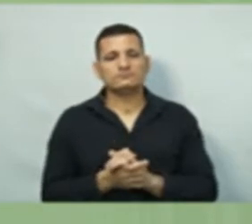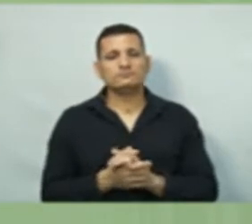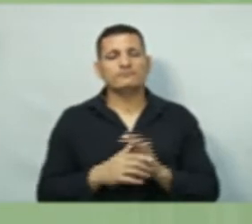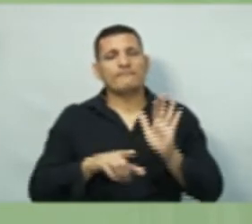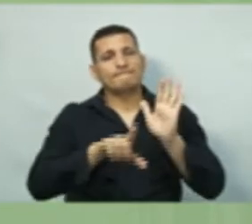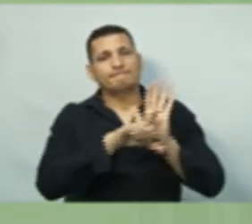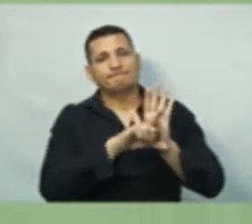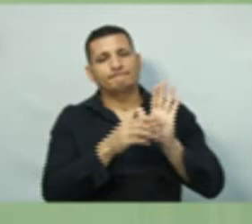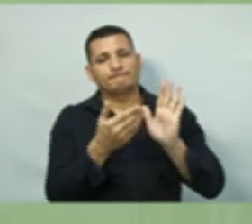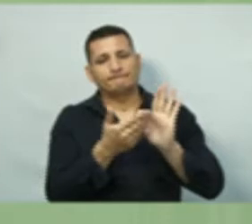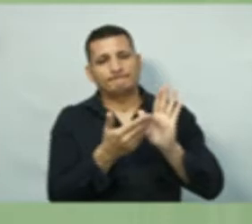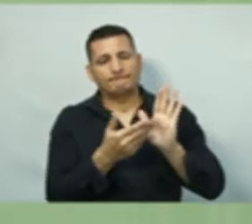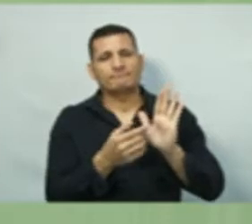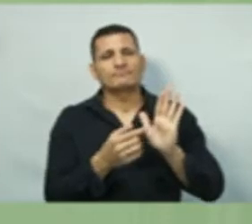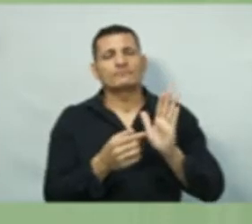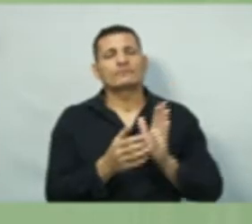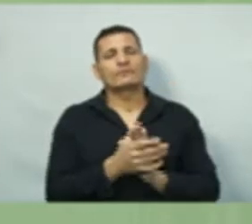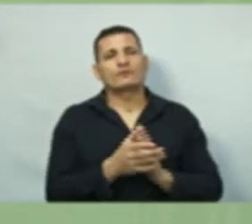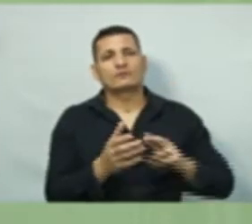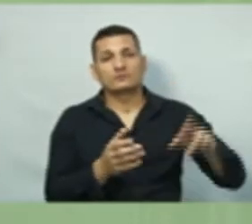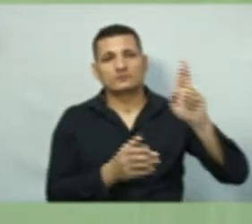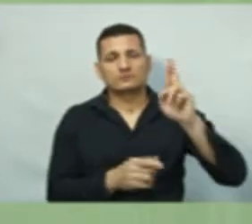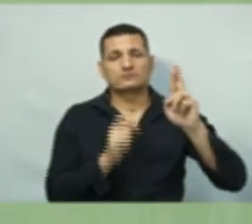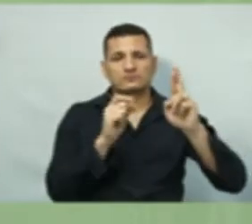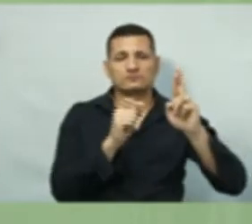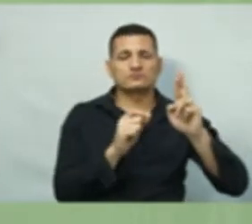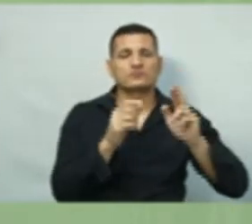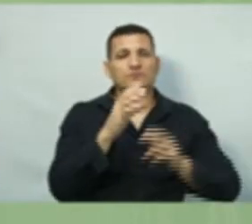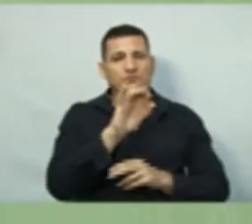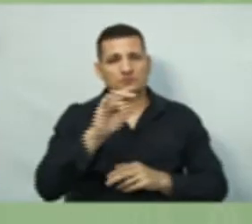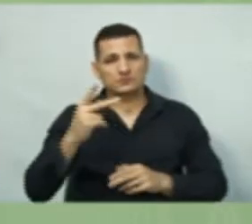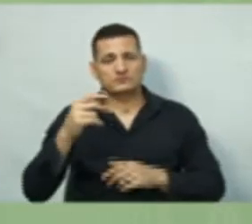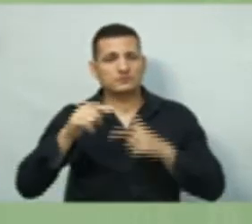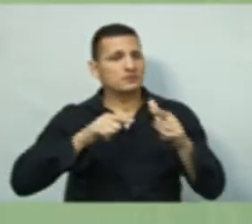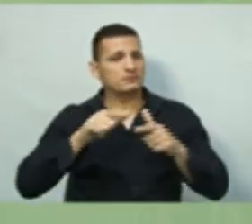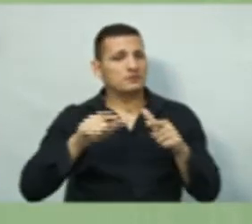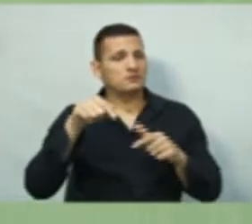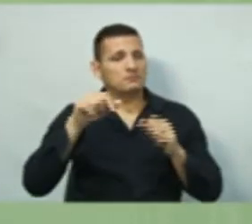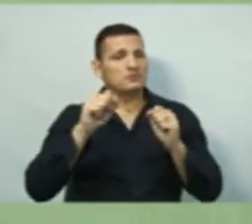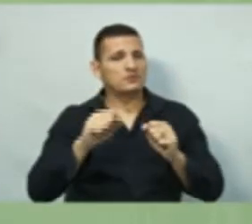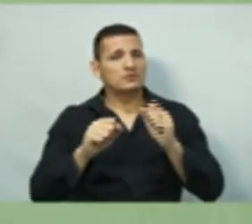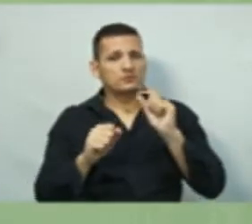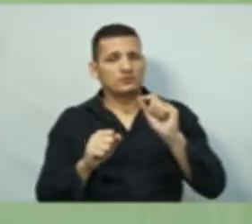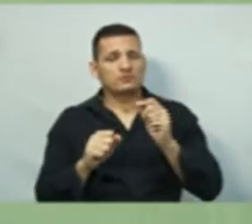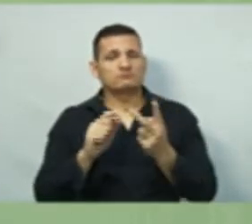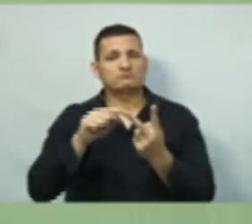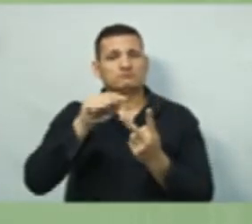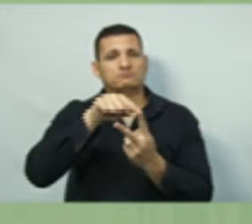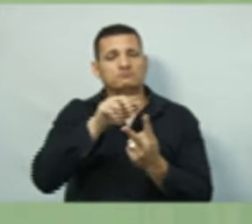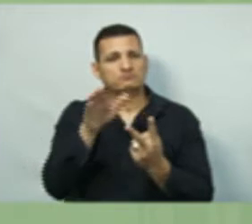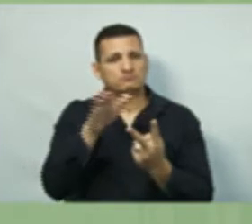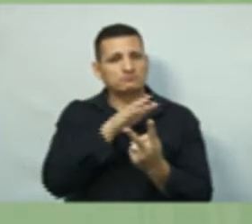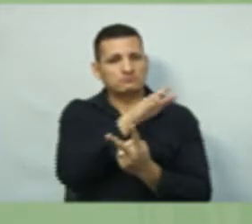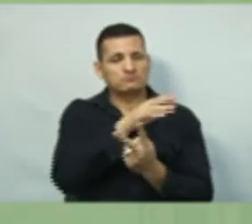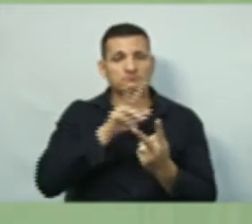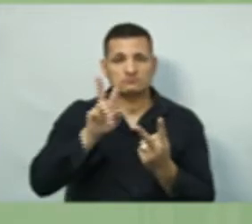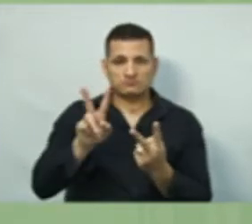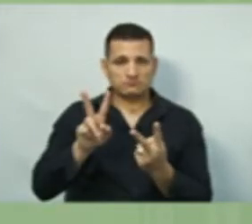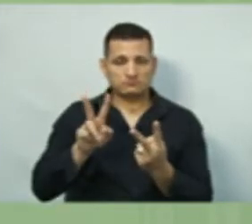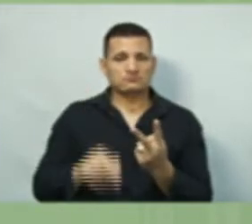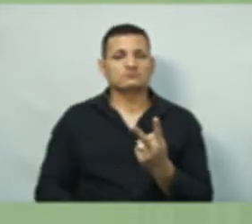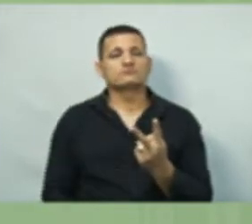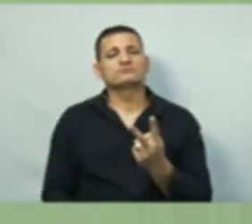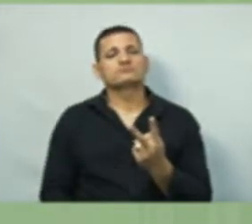legislação estabeleceu que a cooperativa de trabalho pode ser constituída sob a ótica de 2 segmentos. Estamos falando